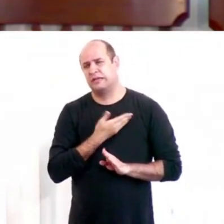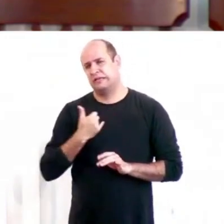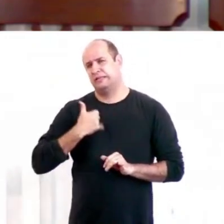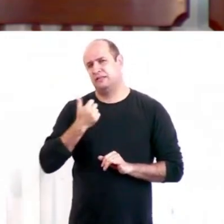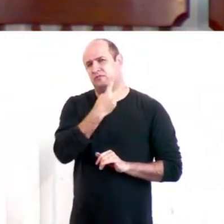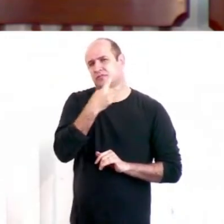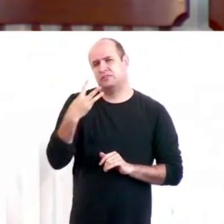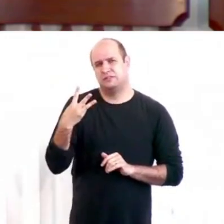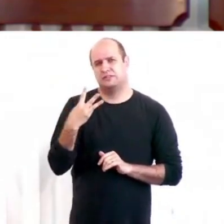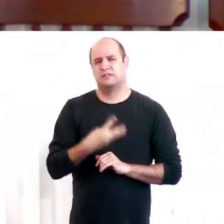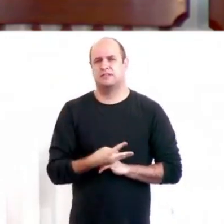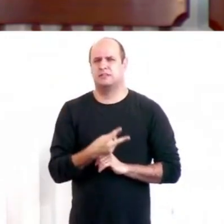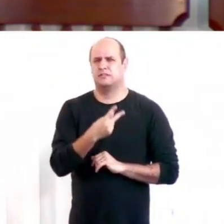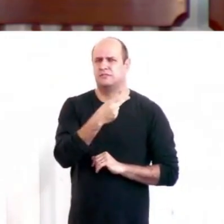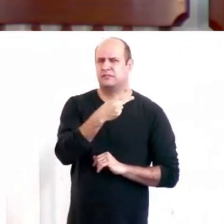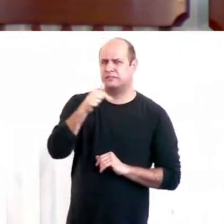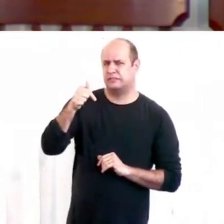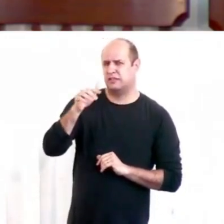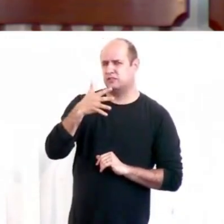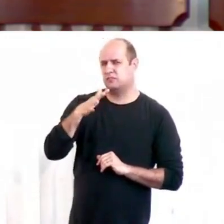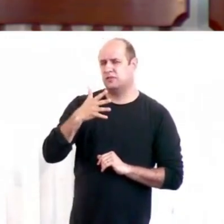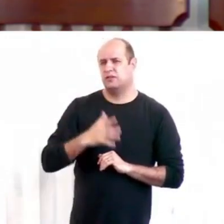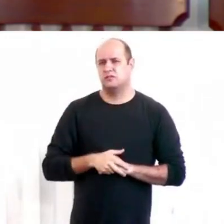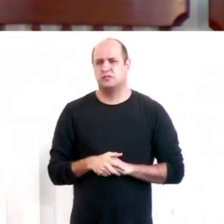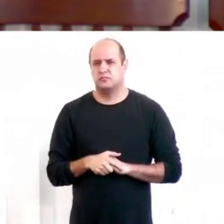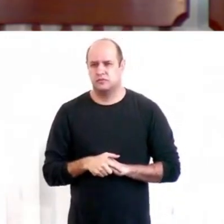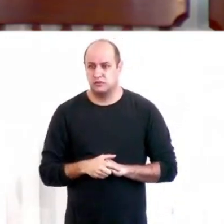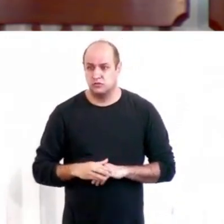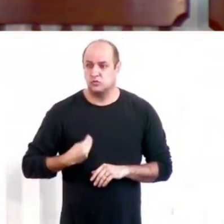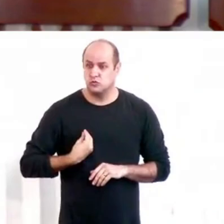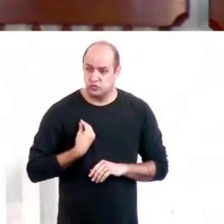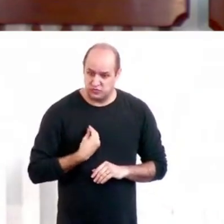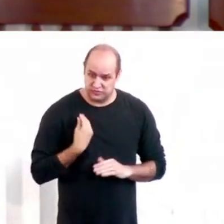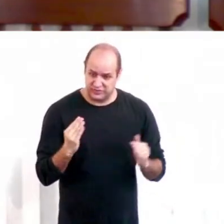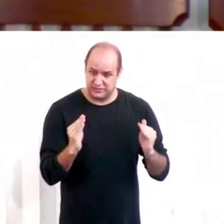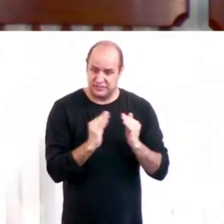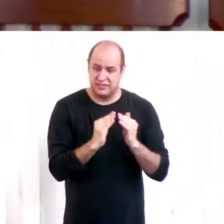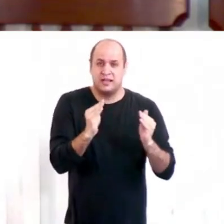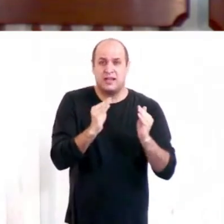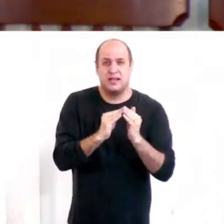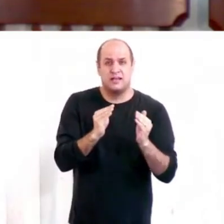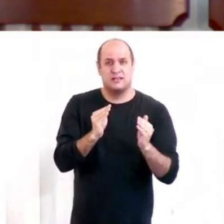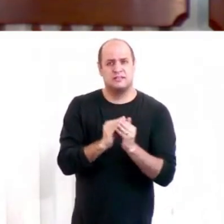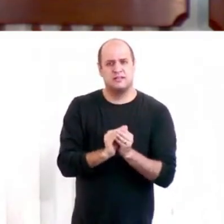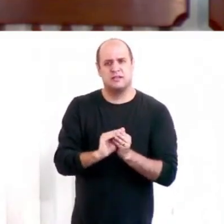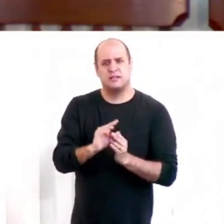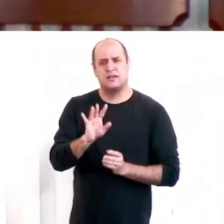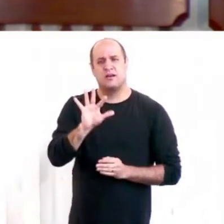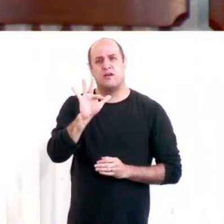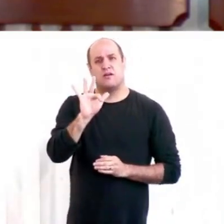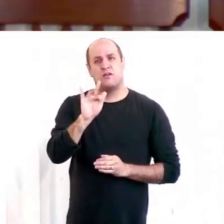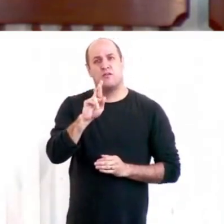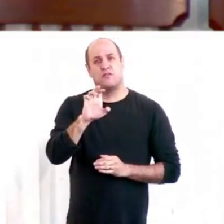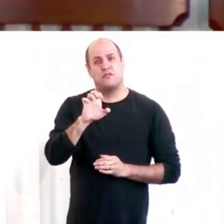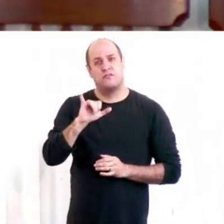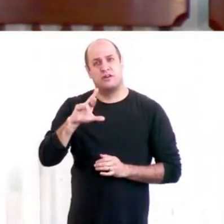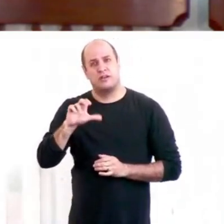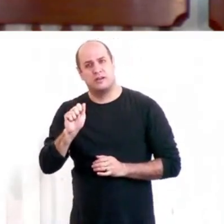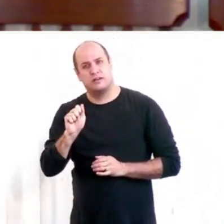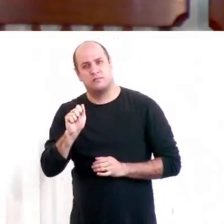anos ou 27 anos, não me recordo. Está vivendo na casa de freiras, porque a família não quer